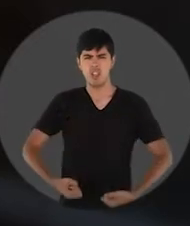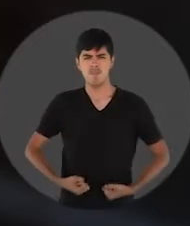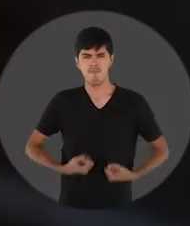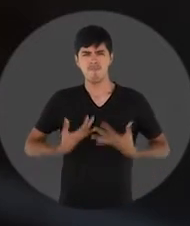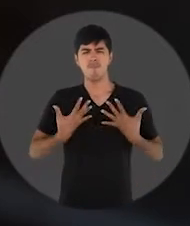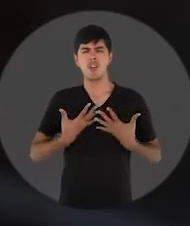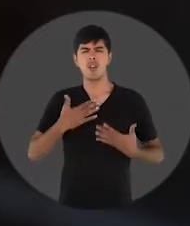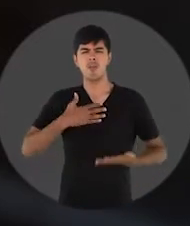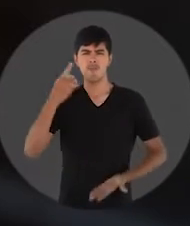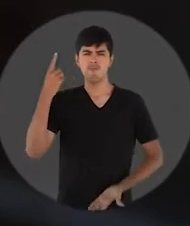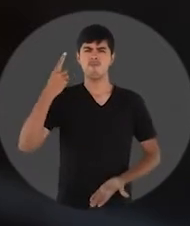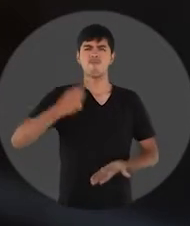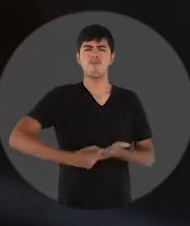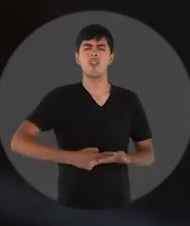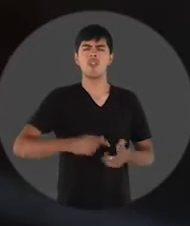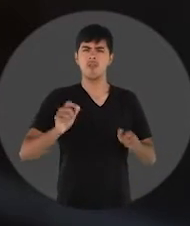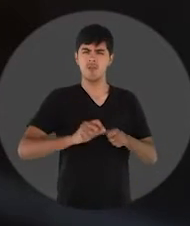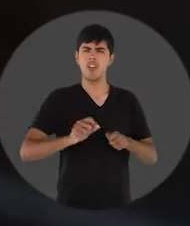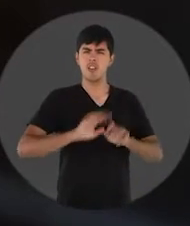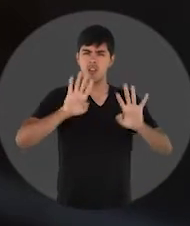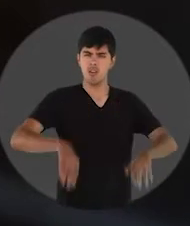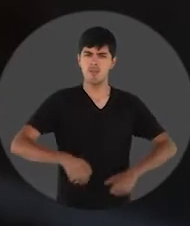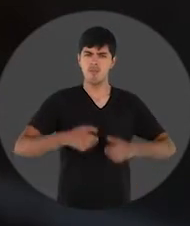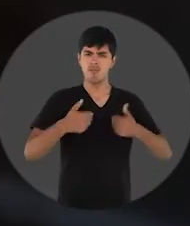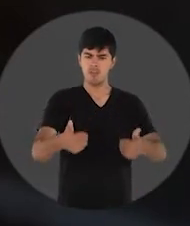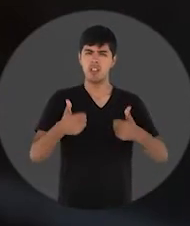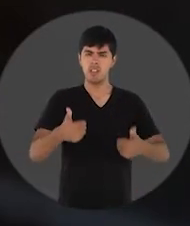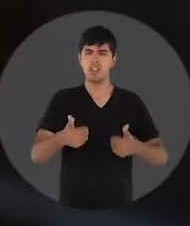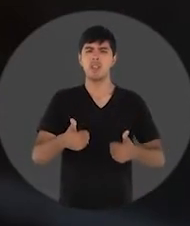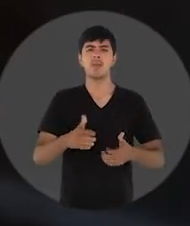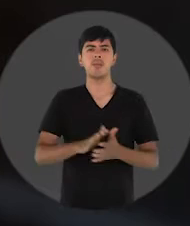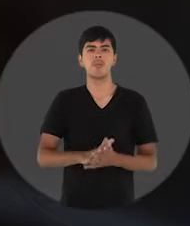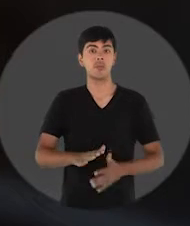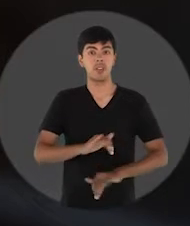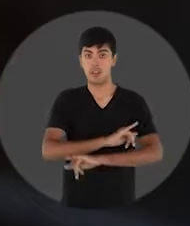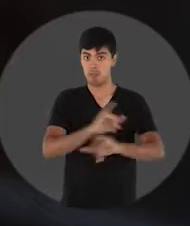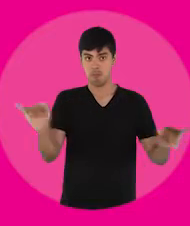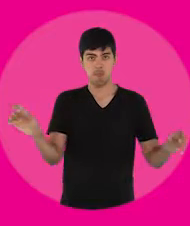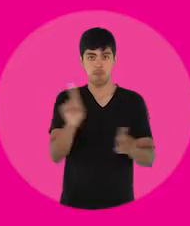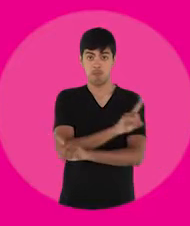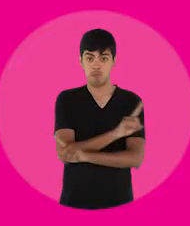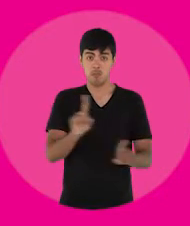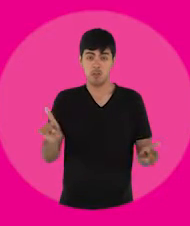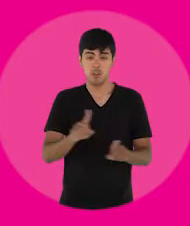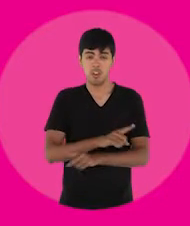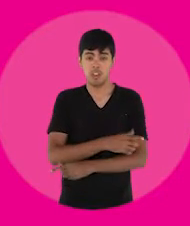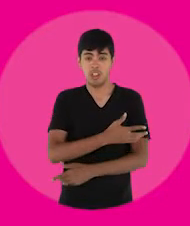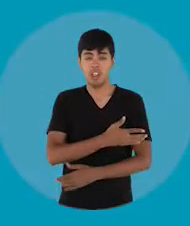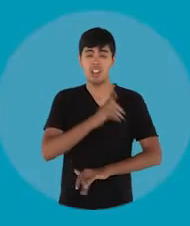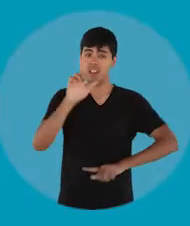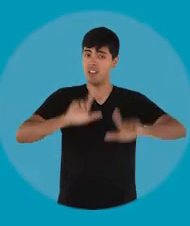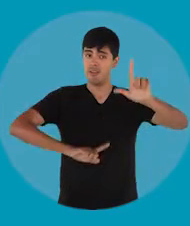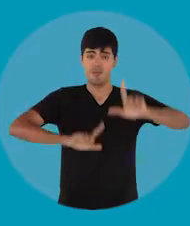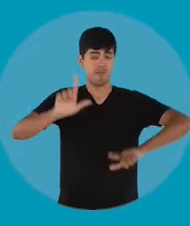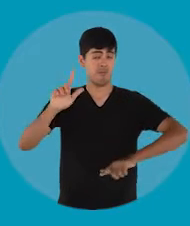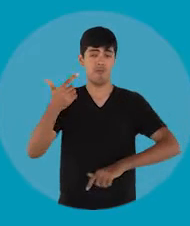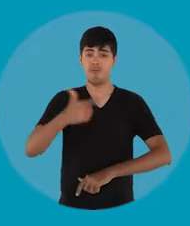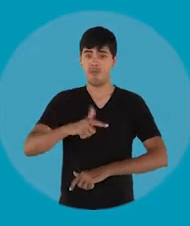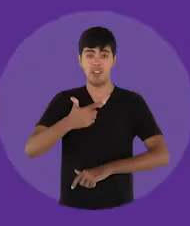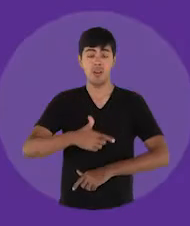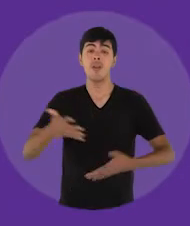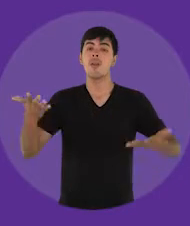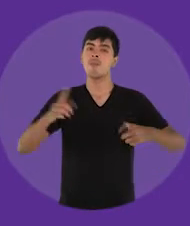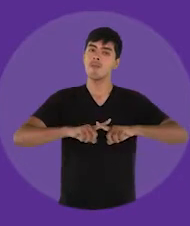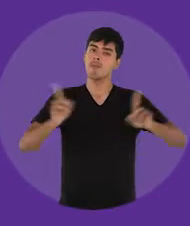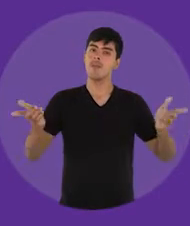só reforça o meu compromisso em fazer bem feito, fazer direito. Não disseram a vocês, não saiu nas